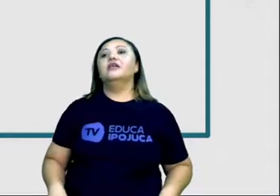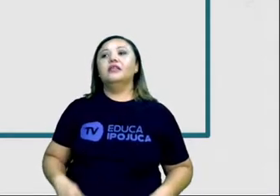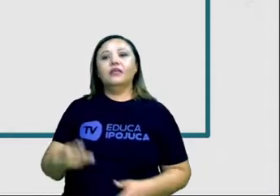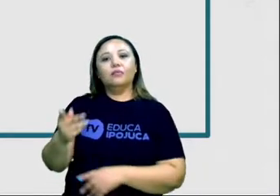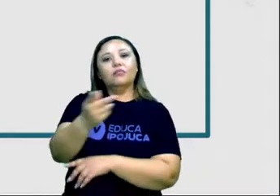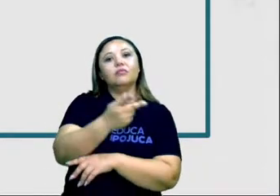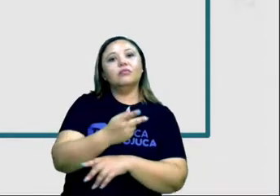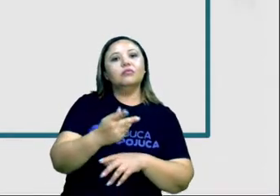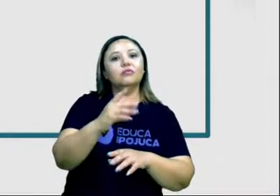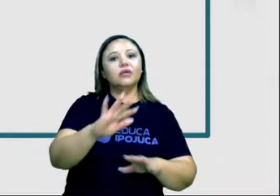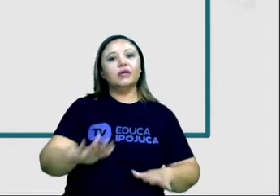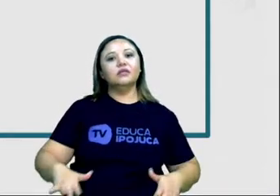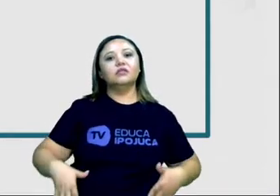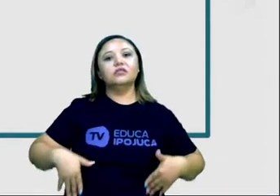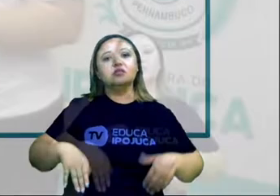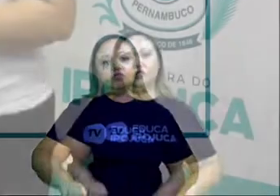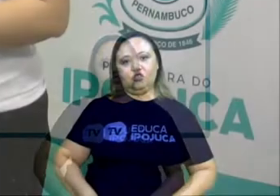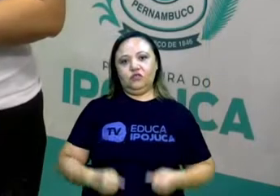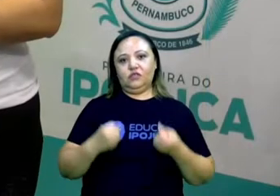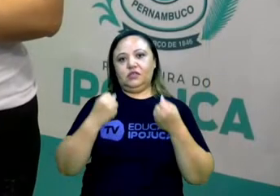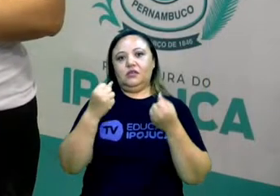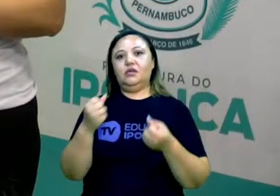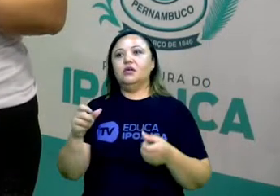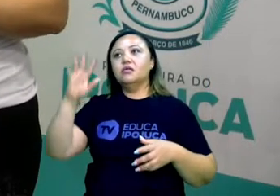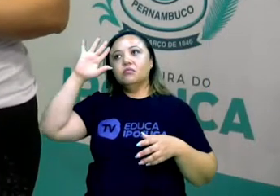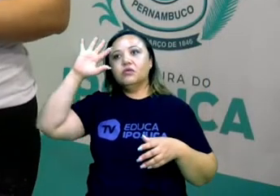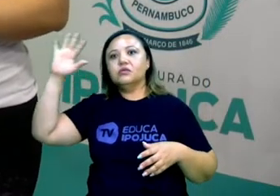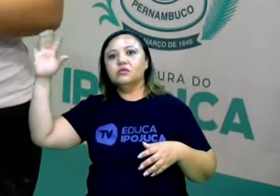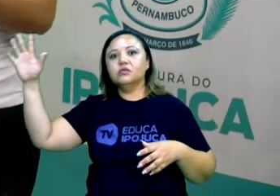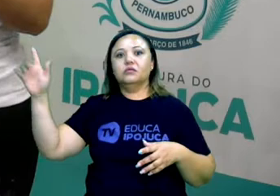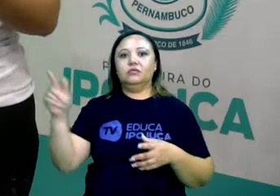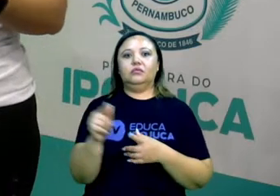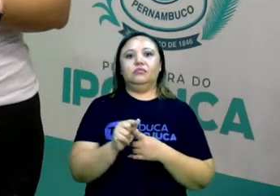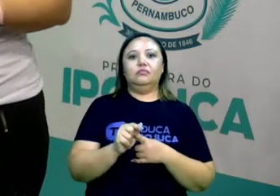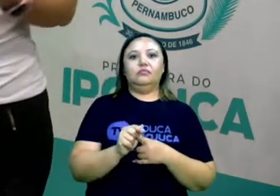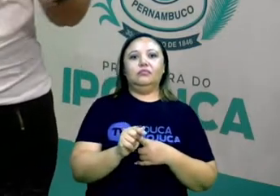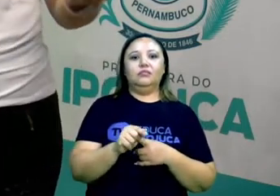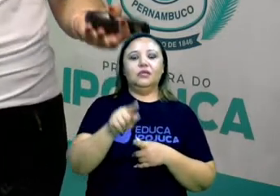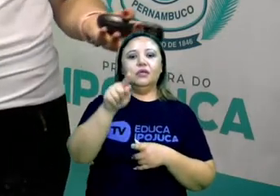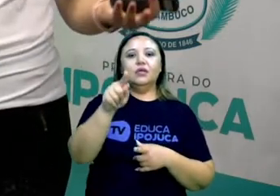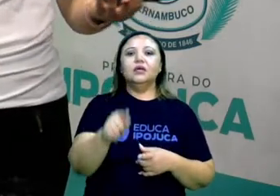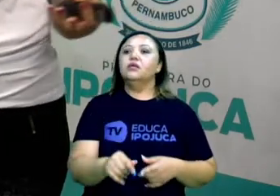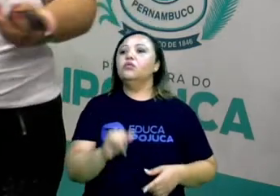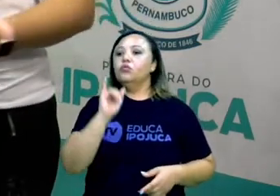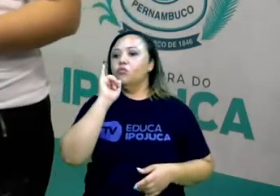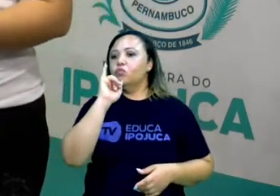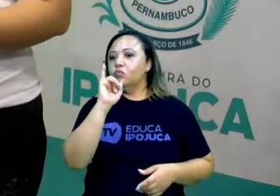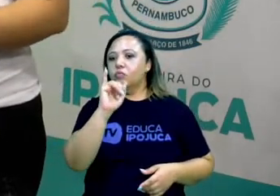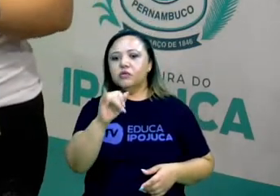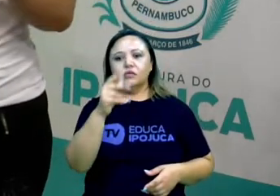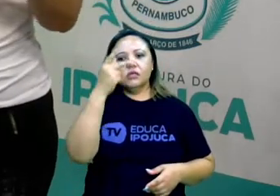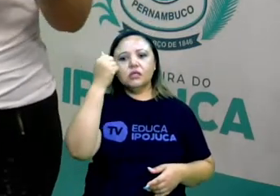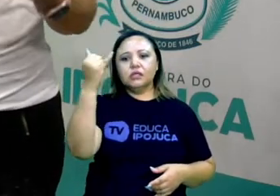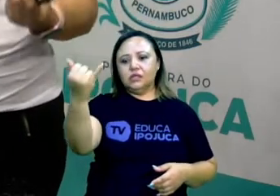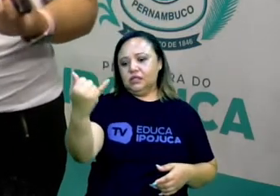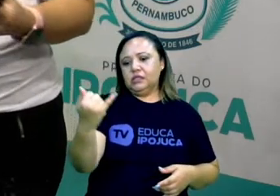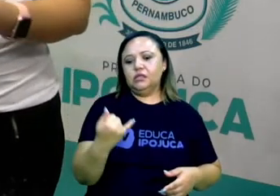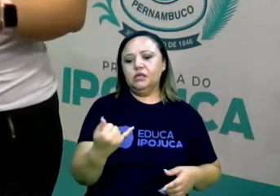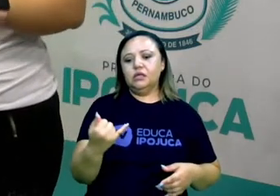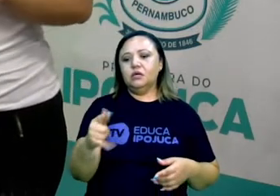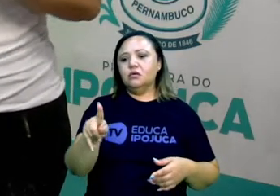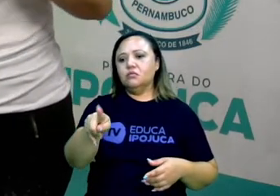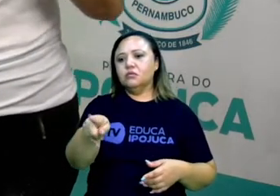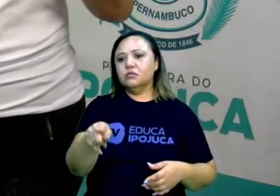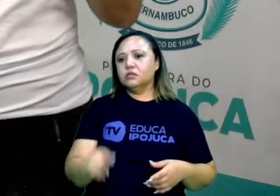quando dizem que ele é impossível. Não deixe nunca que ninguém diga que você não pode realizar alguma coisa. Vá em